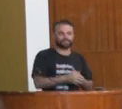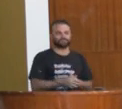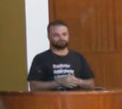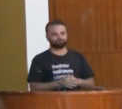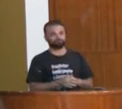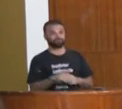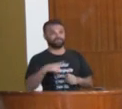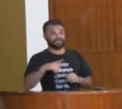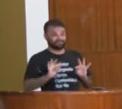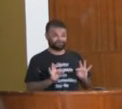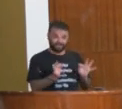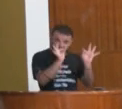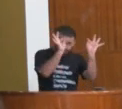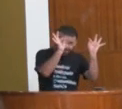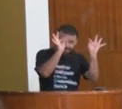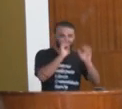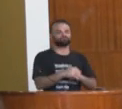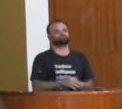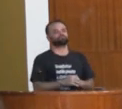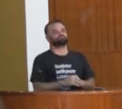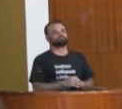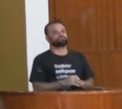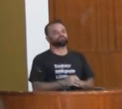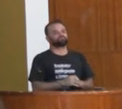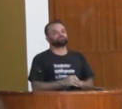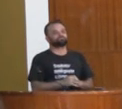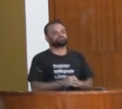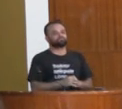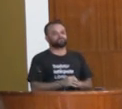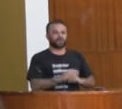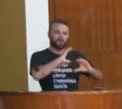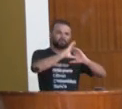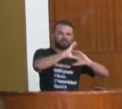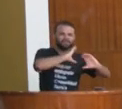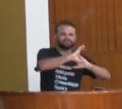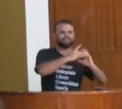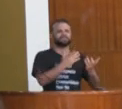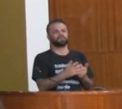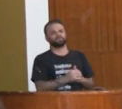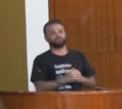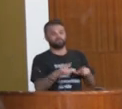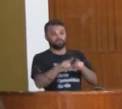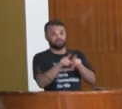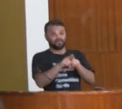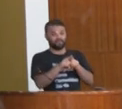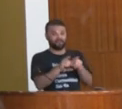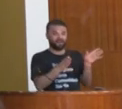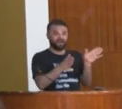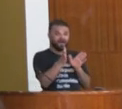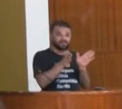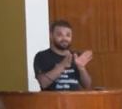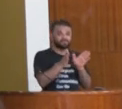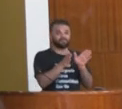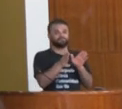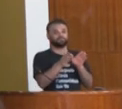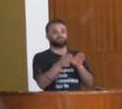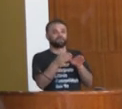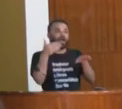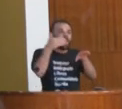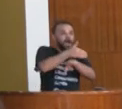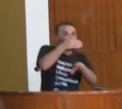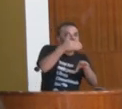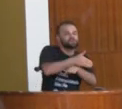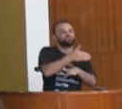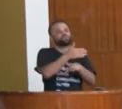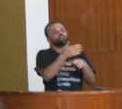acessibilidade, tecnológicas de comunicação, acesso à educação e à inclusão